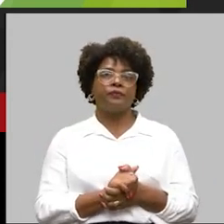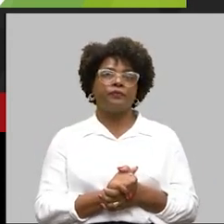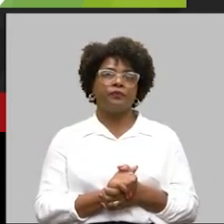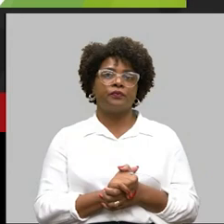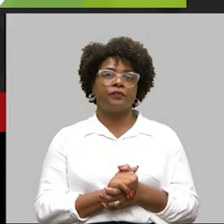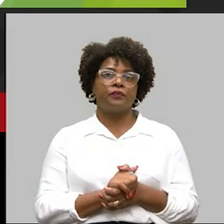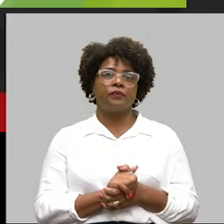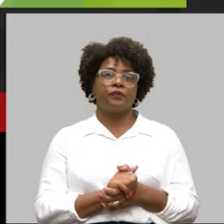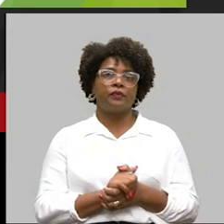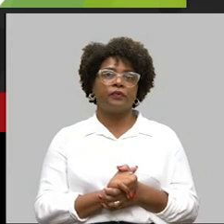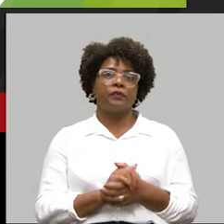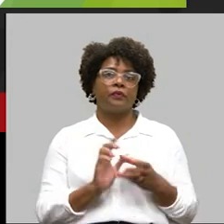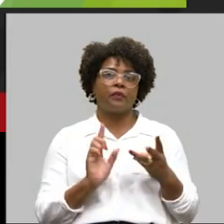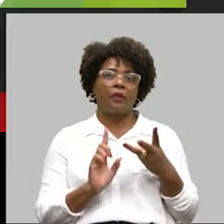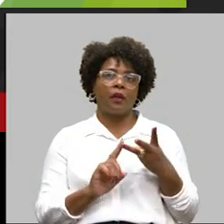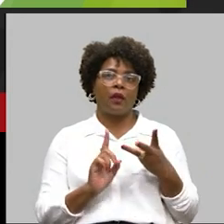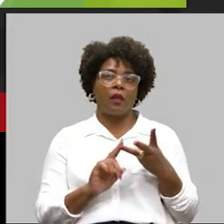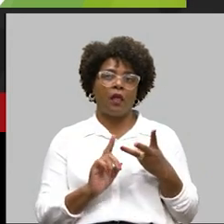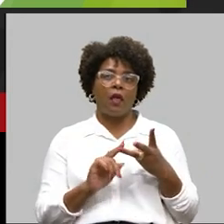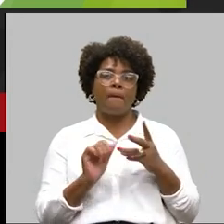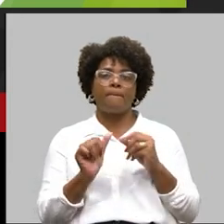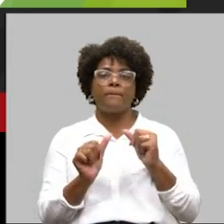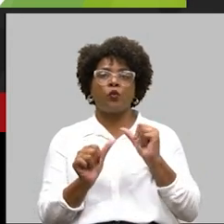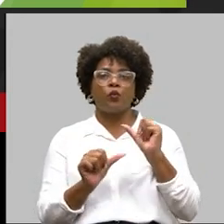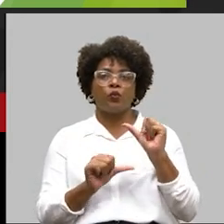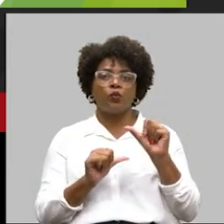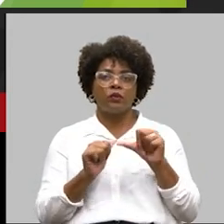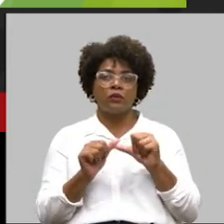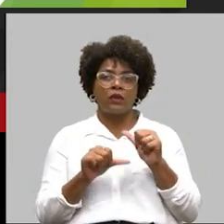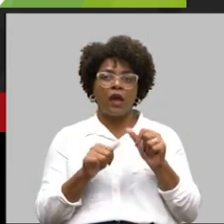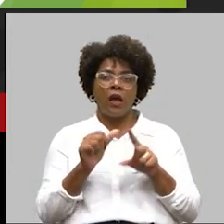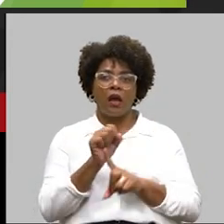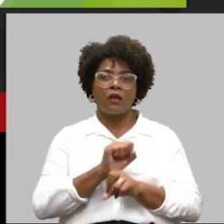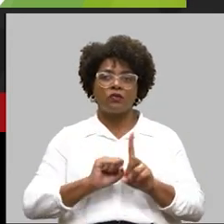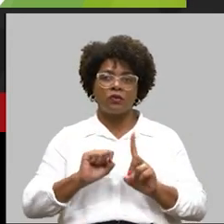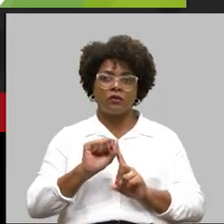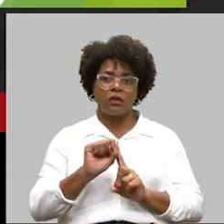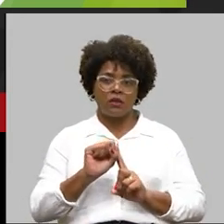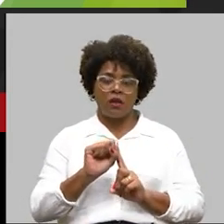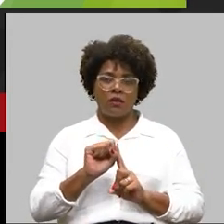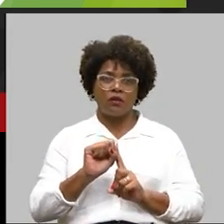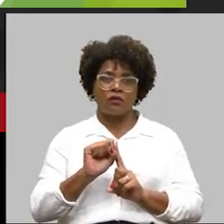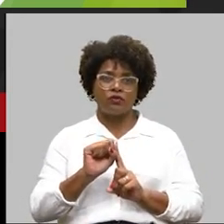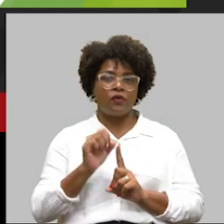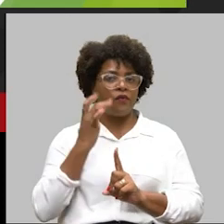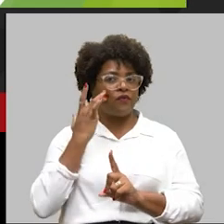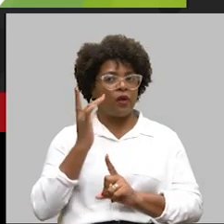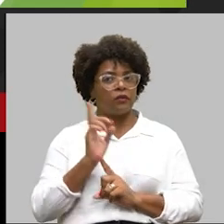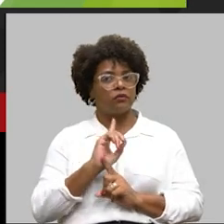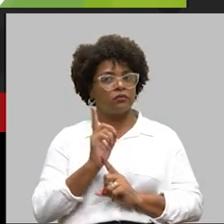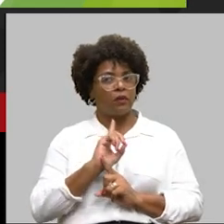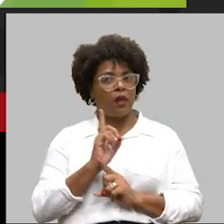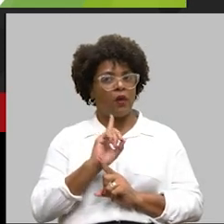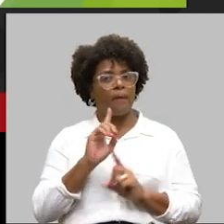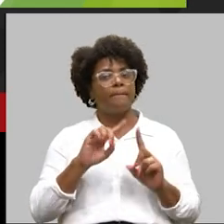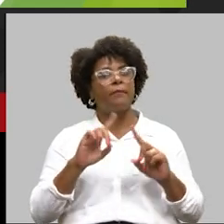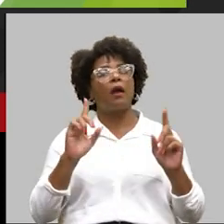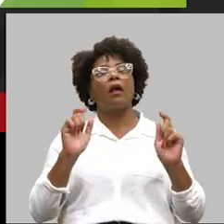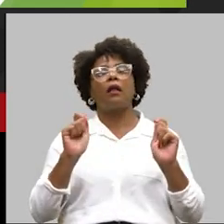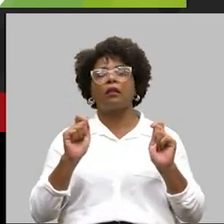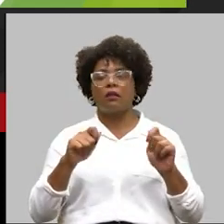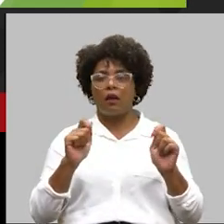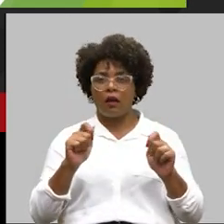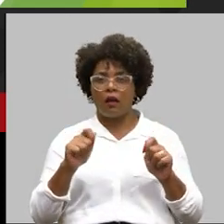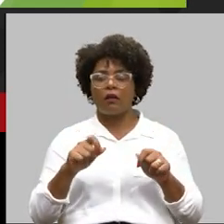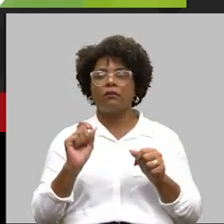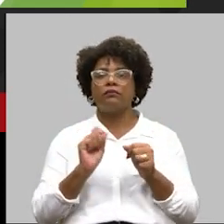sociedade fazer a transformação da sociedade e que também não é fácil mas é possível de fazer